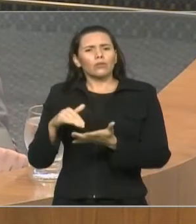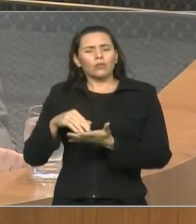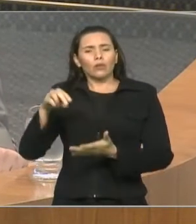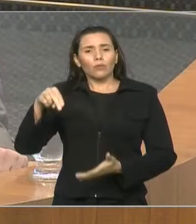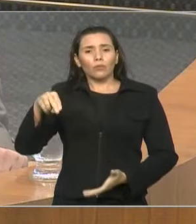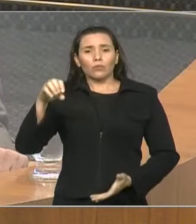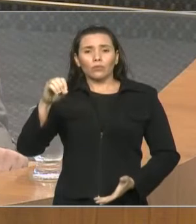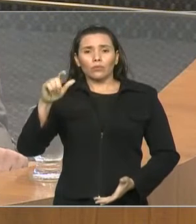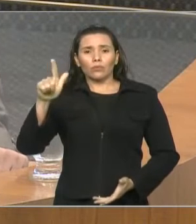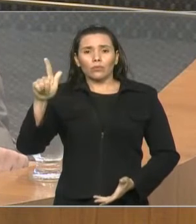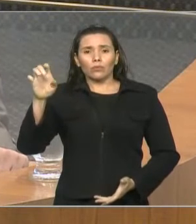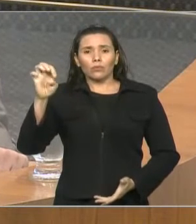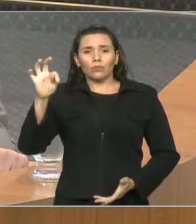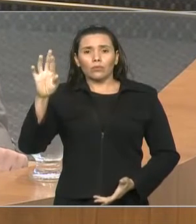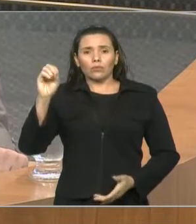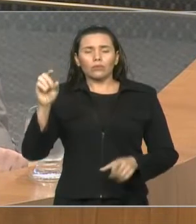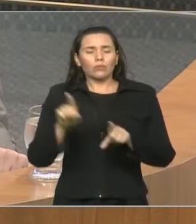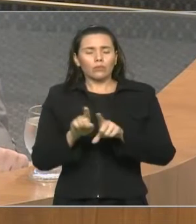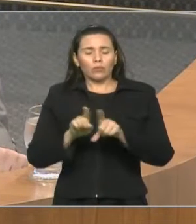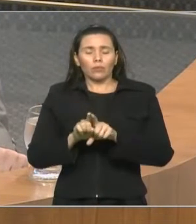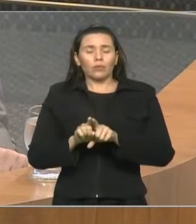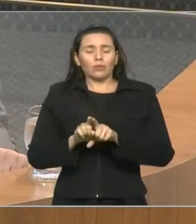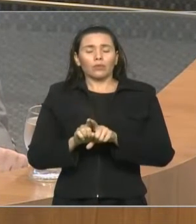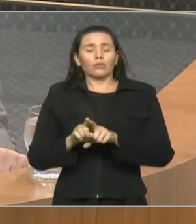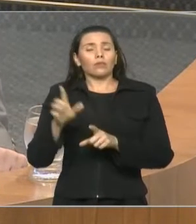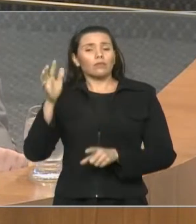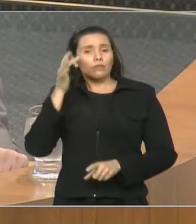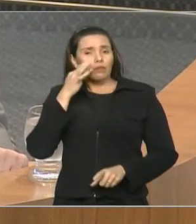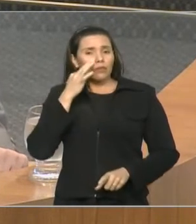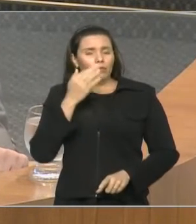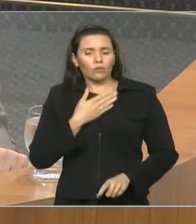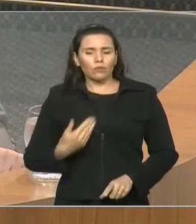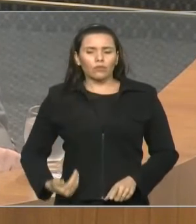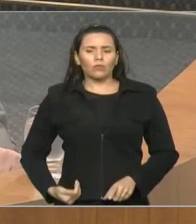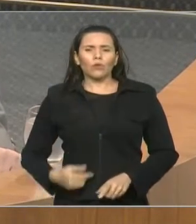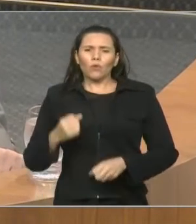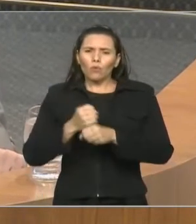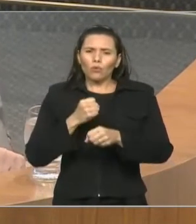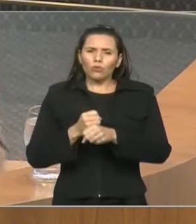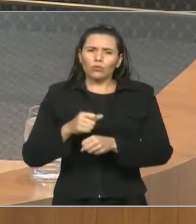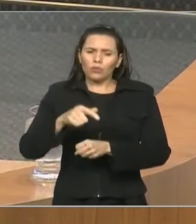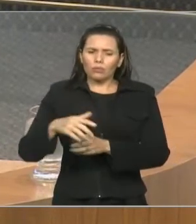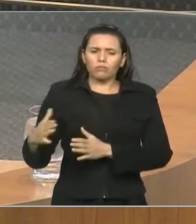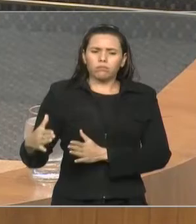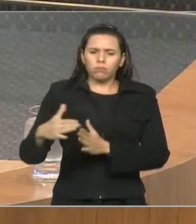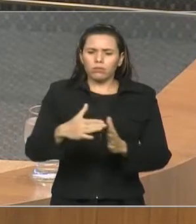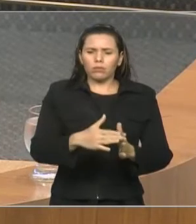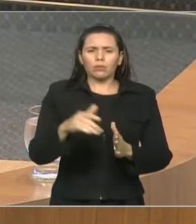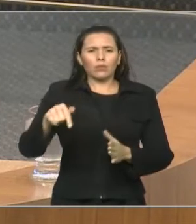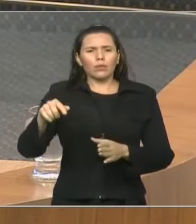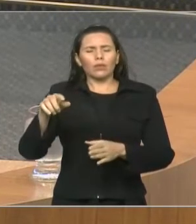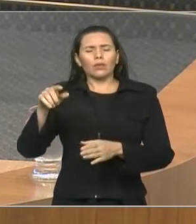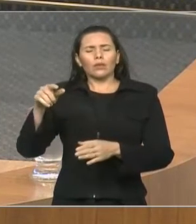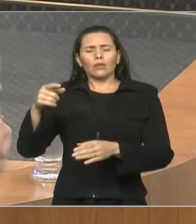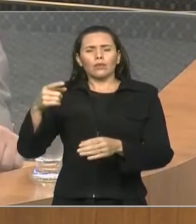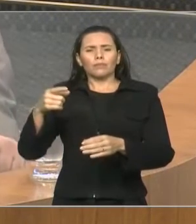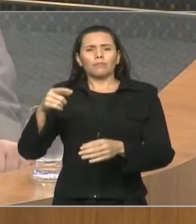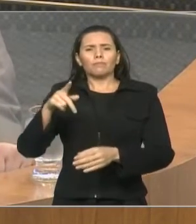começar a construção dessa estrada, porque vai beneficiar muitos maranhenses, vai ligar as duas cidades,